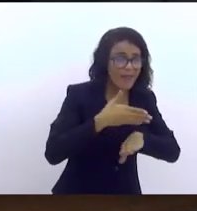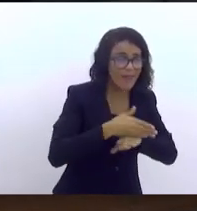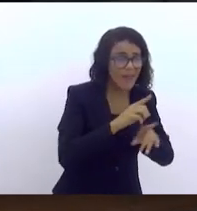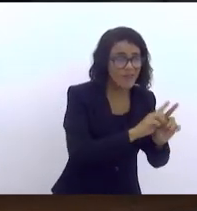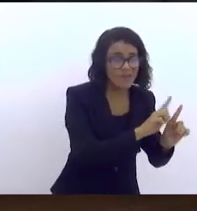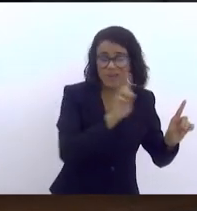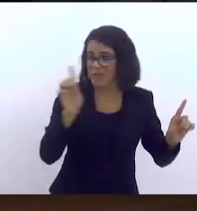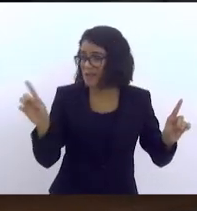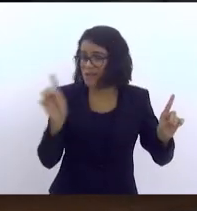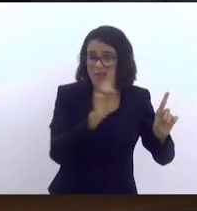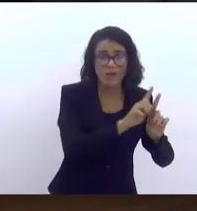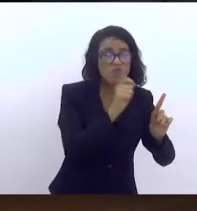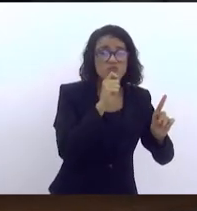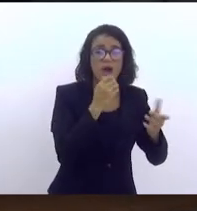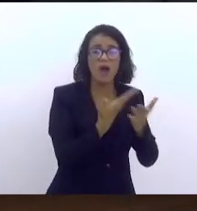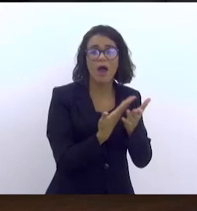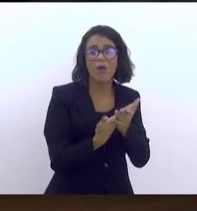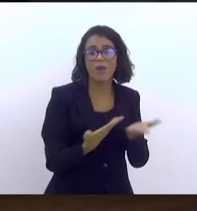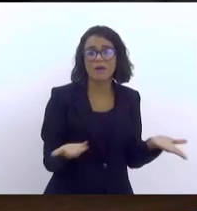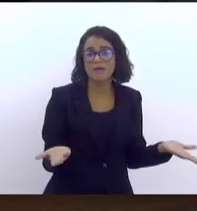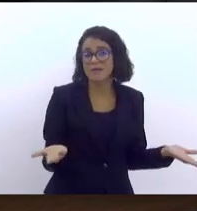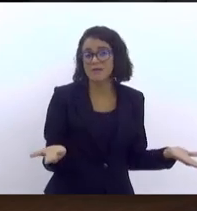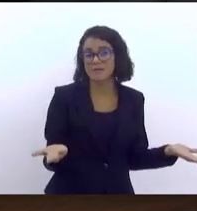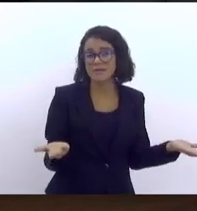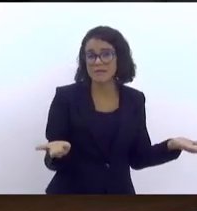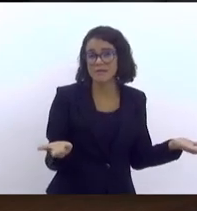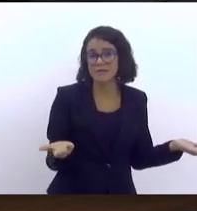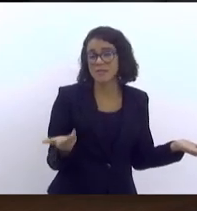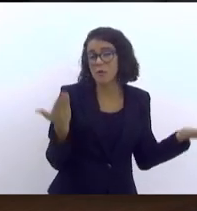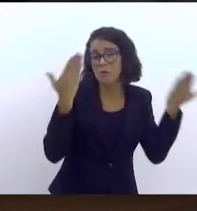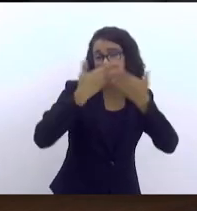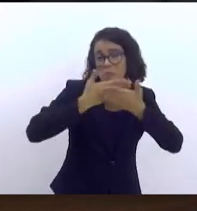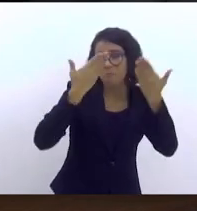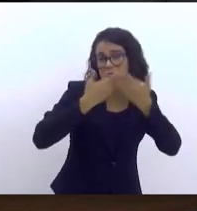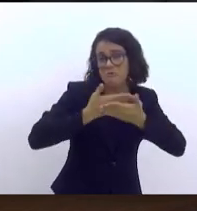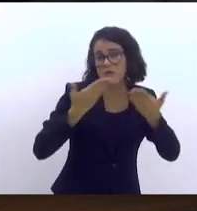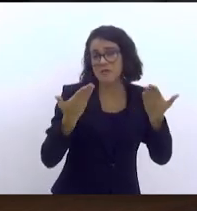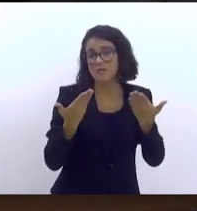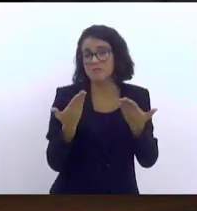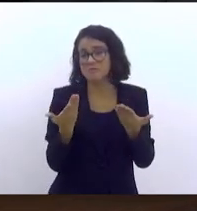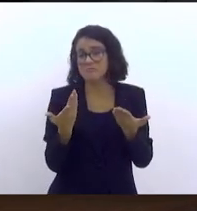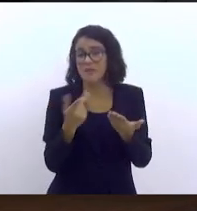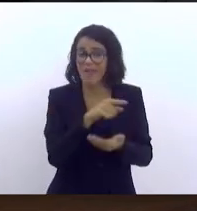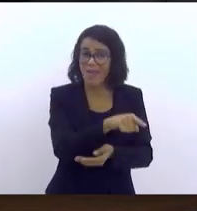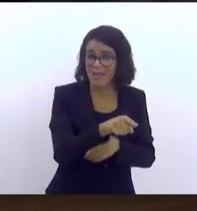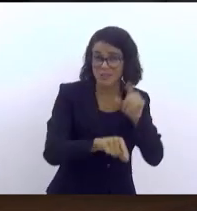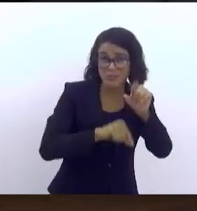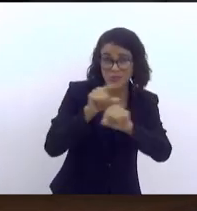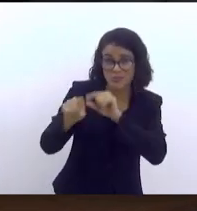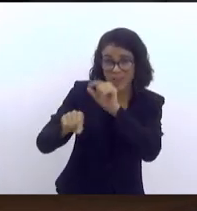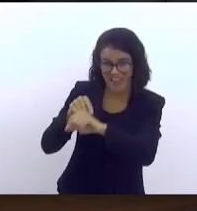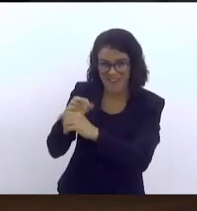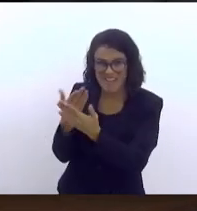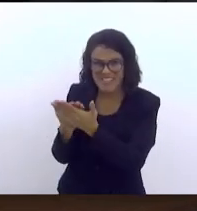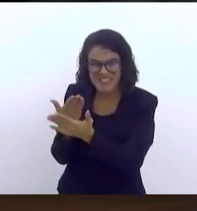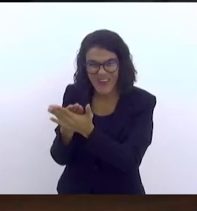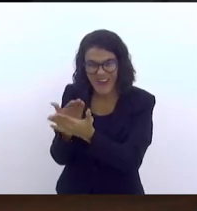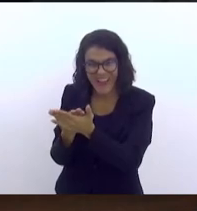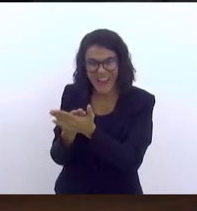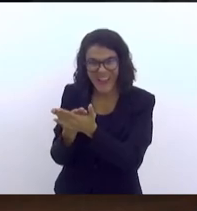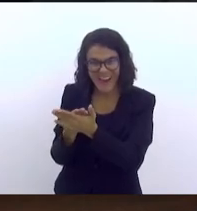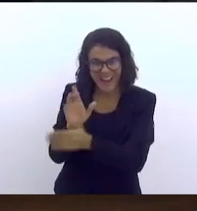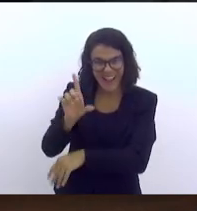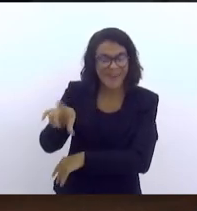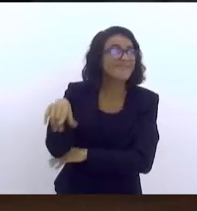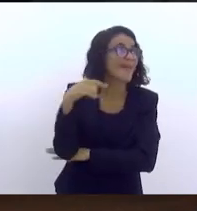casa porque não tinha aula então eu não vejo que estudar ali é uma escolha não foi uma opção